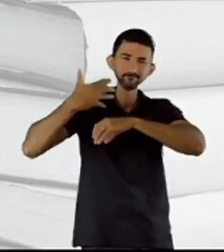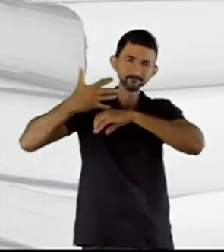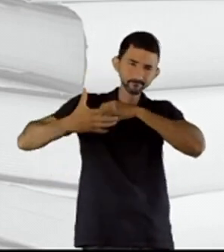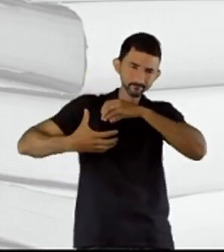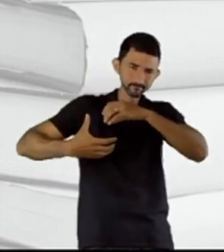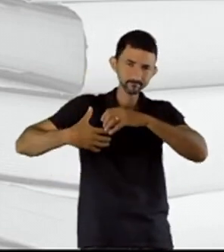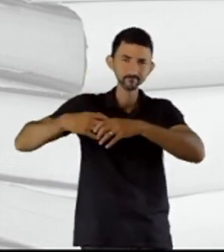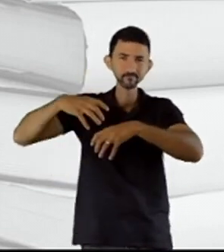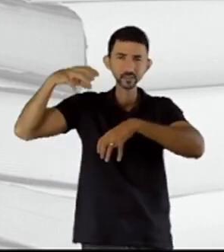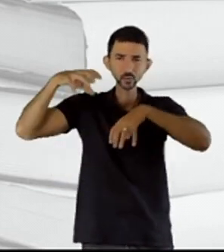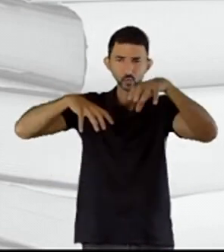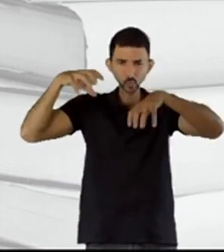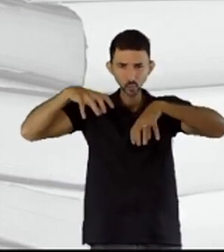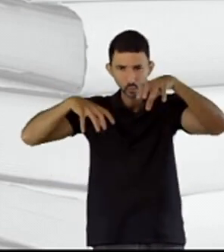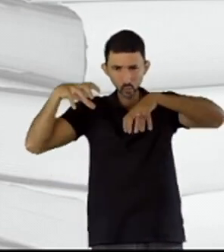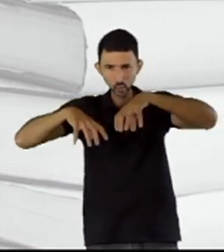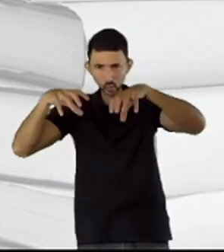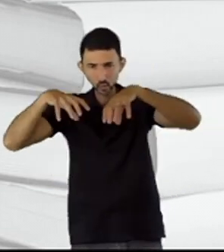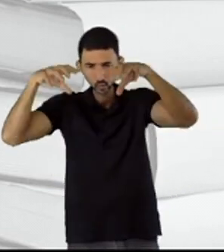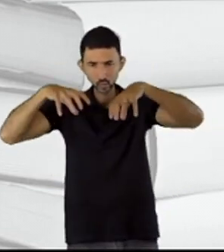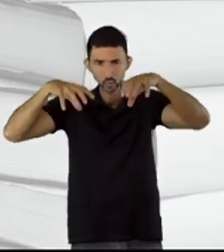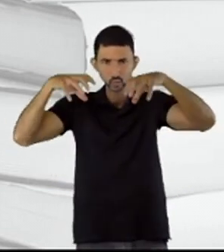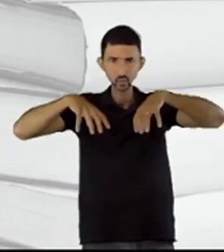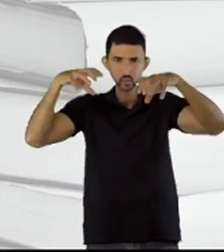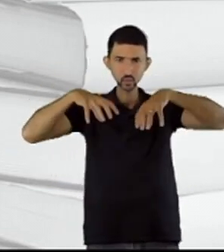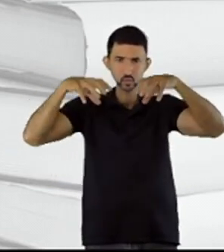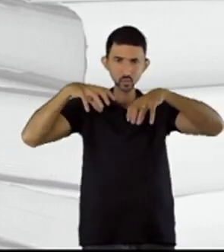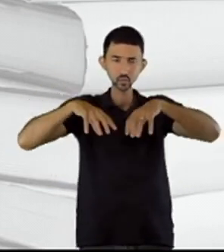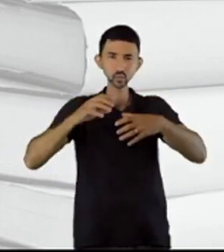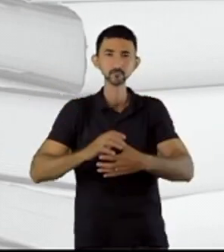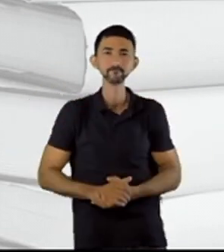com tempestades